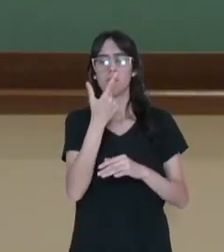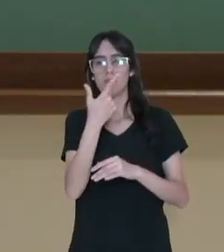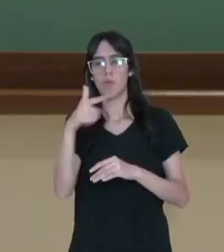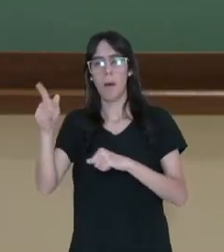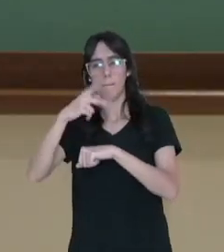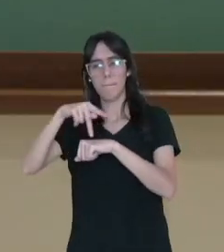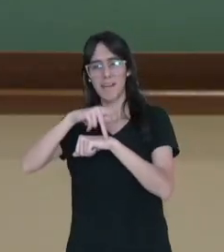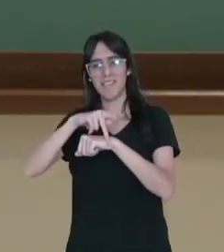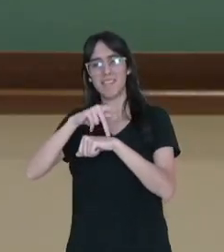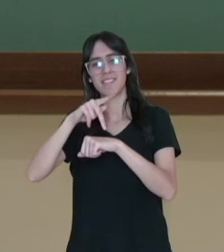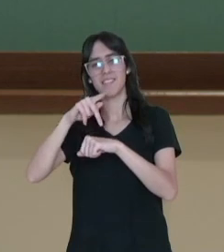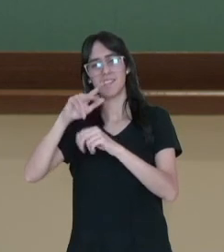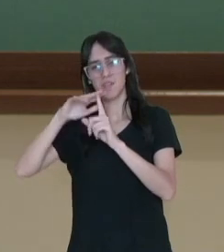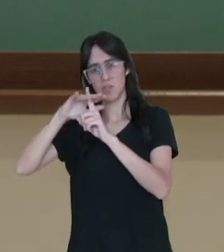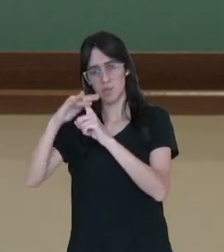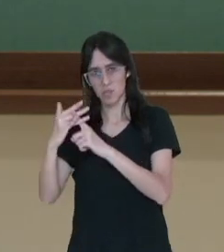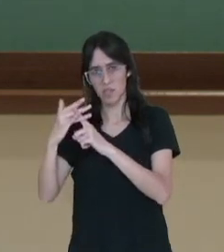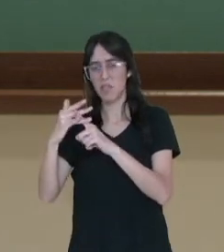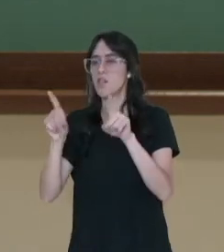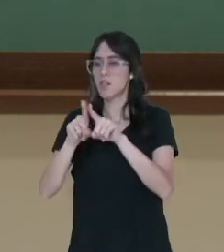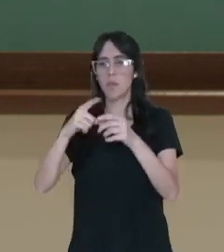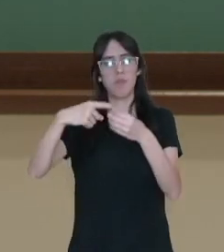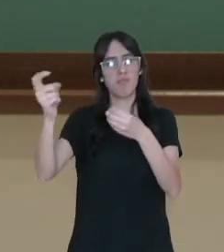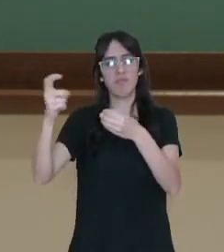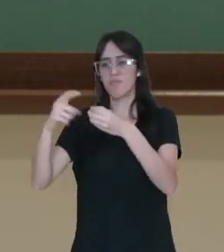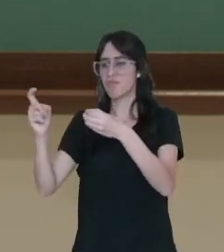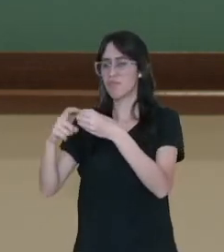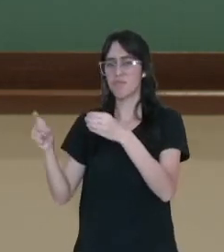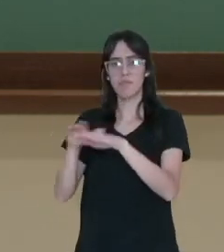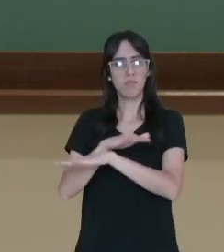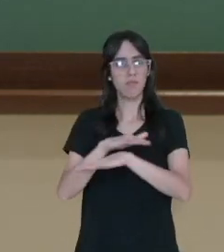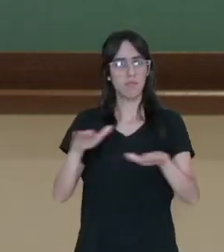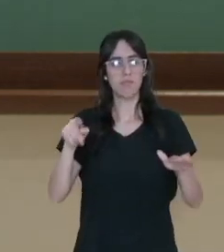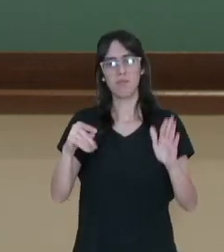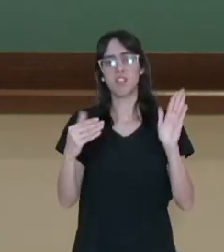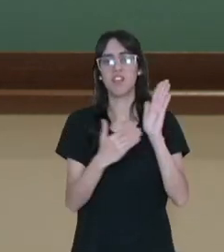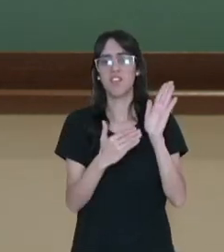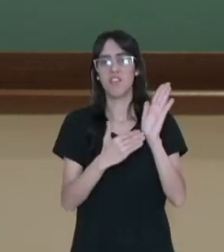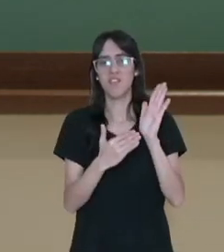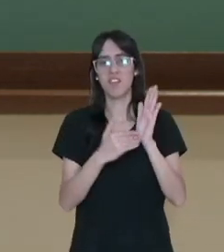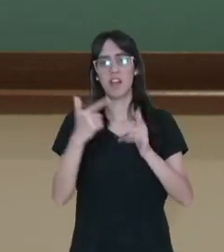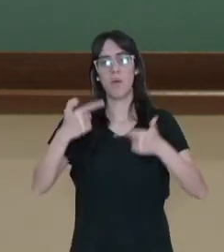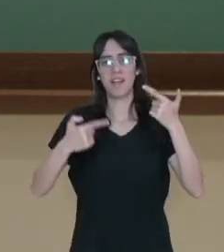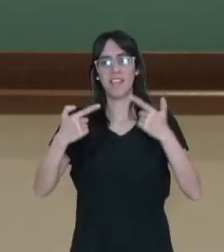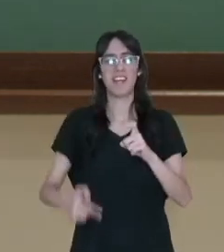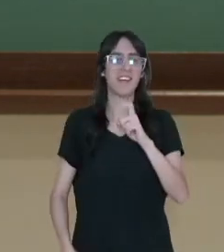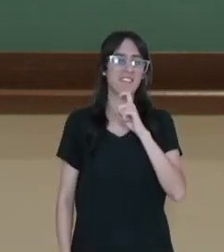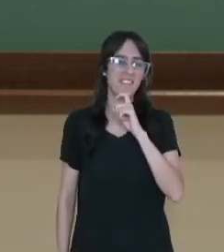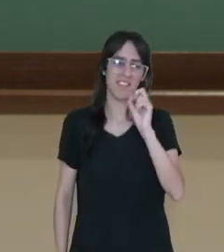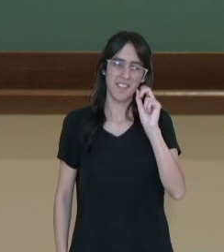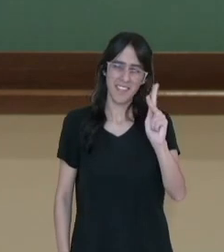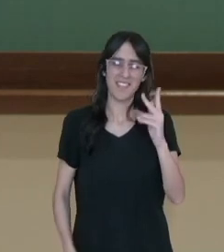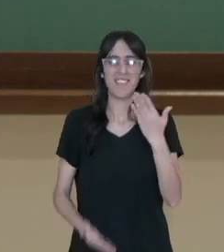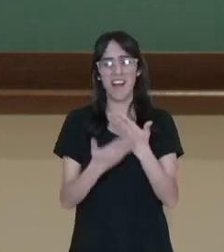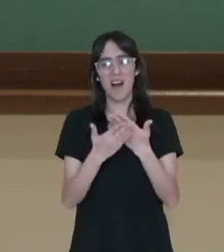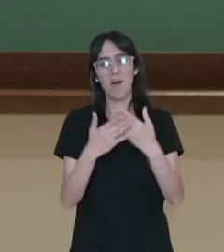também se desvincularam da influência da União Soviética nessa fase final da Guerra Fria. É isso,